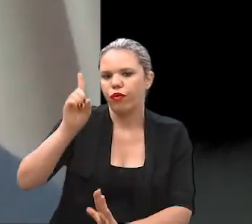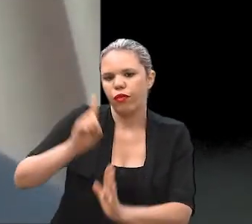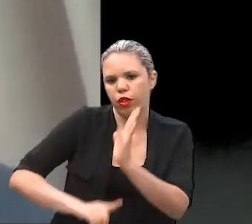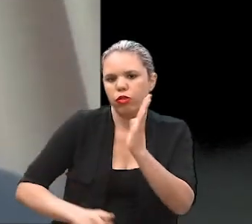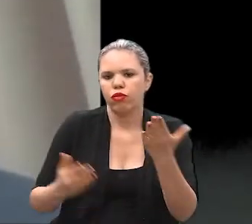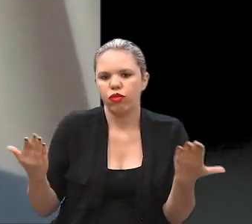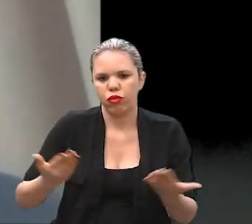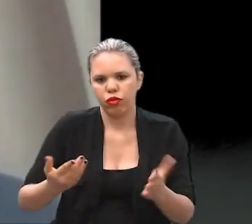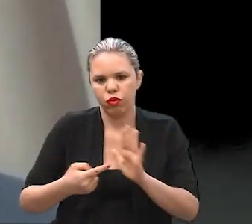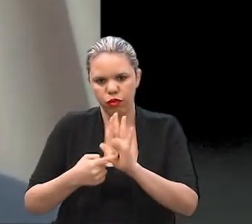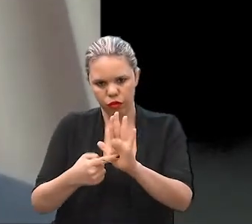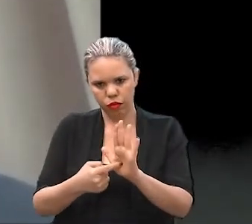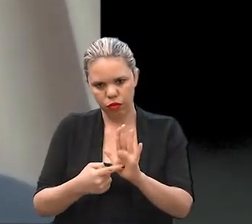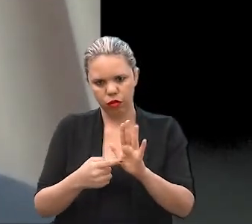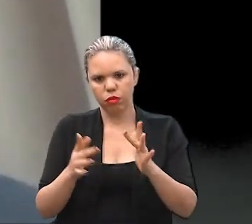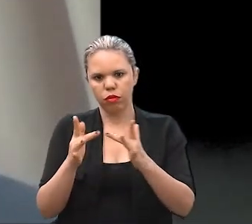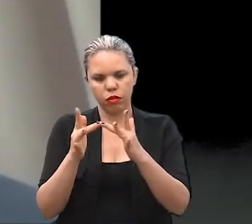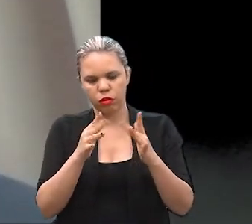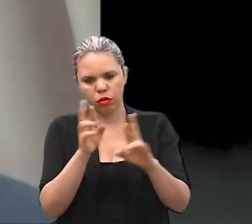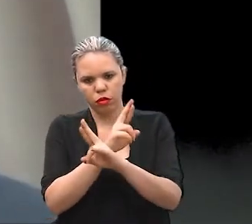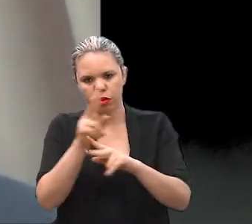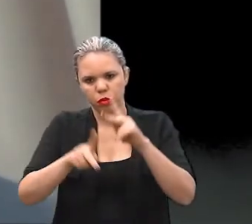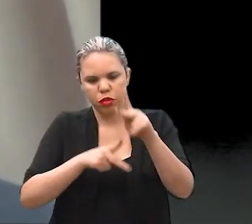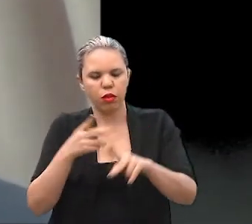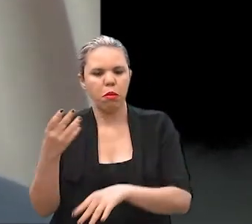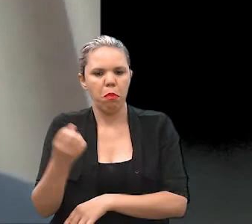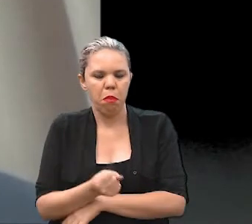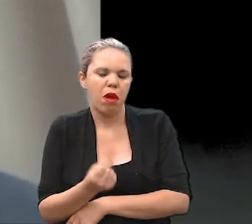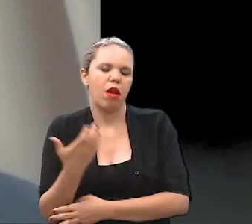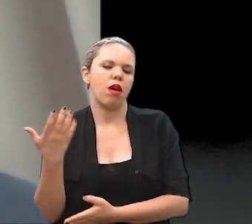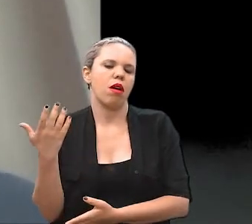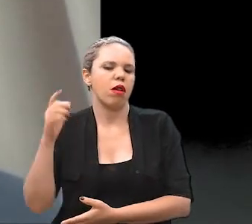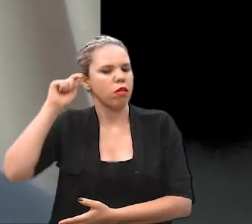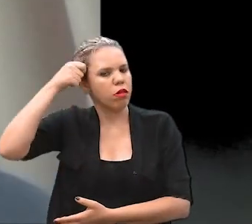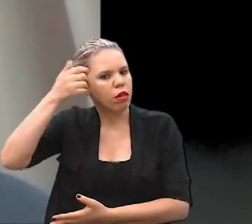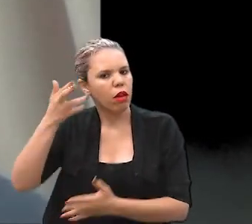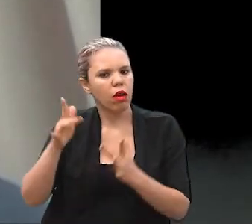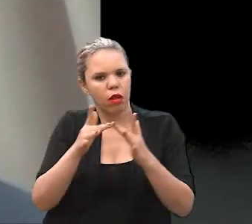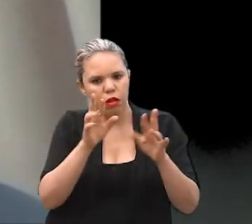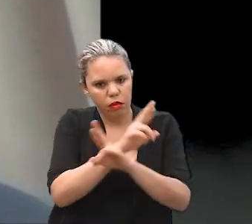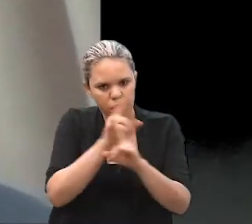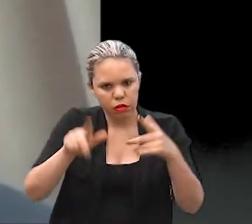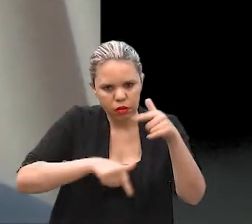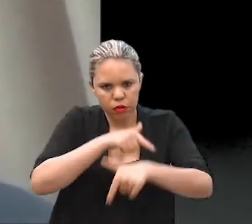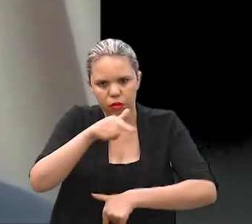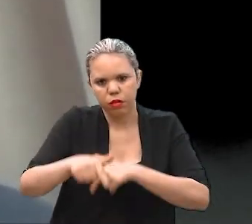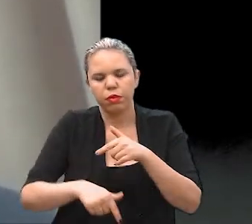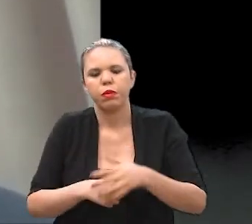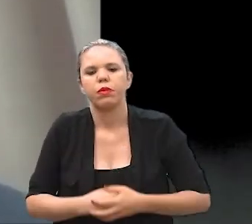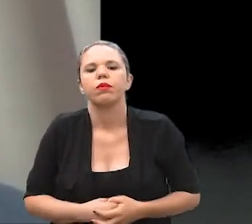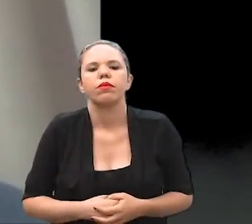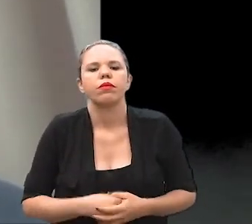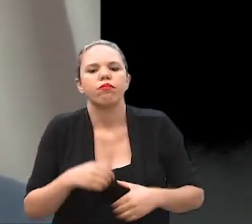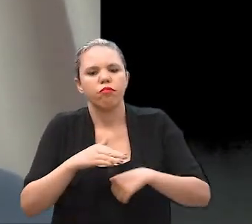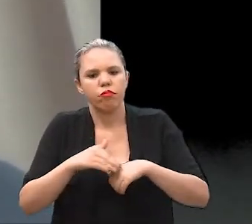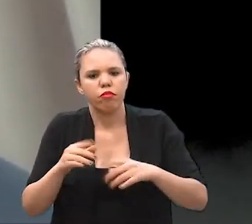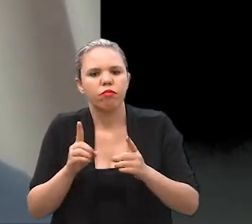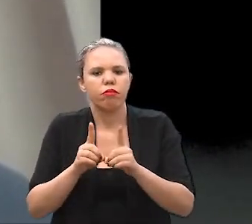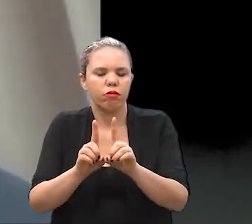reflete hoje na relação entre brancos e negros, na relação de trabalho, na relação